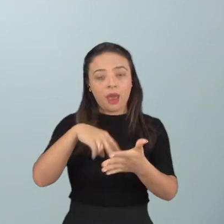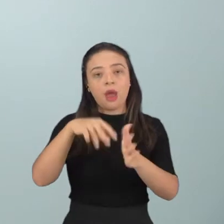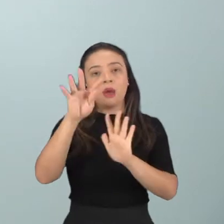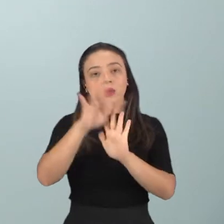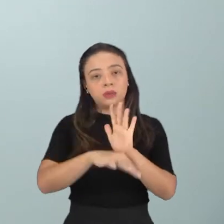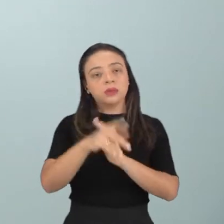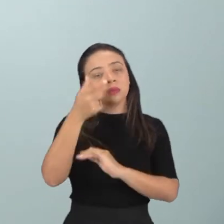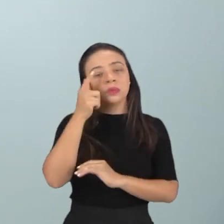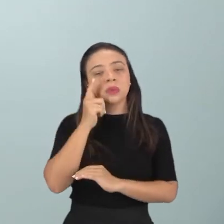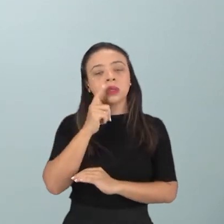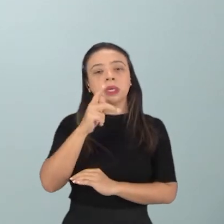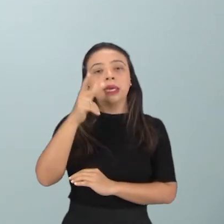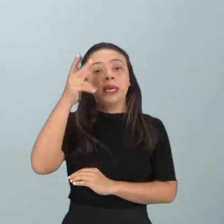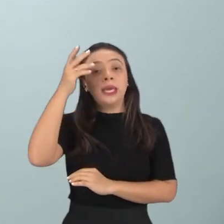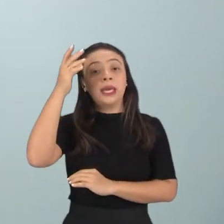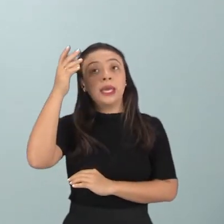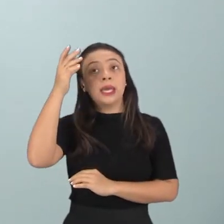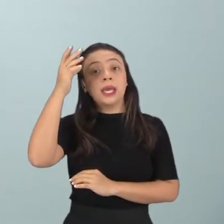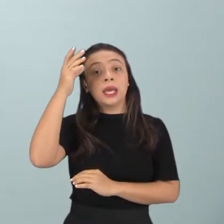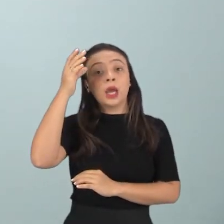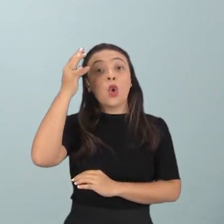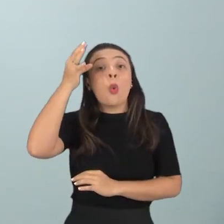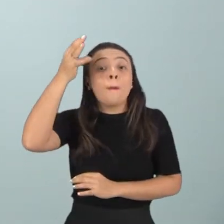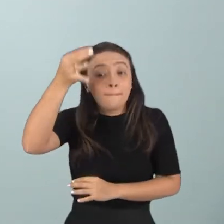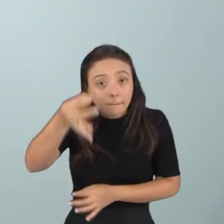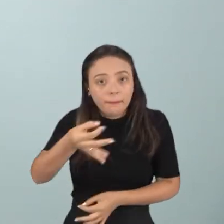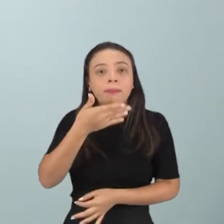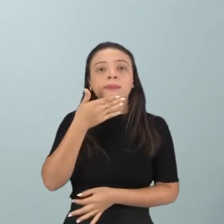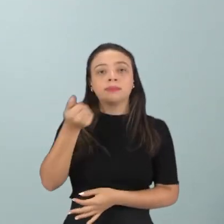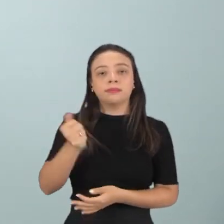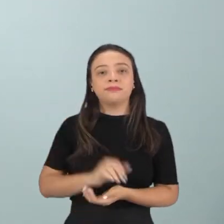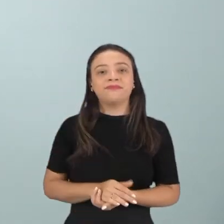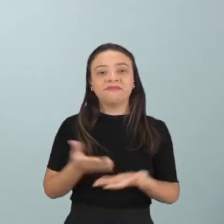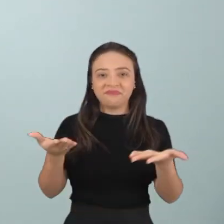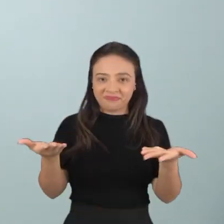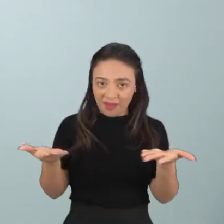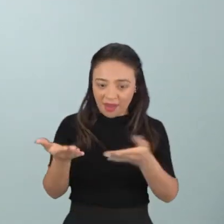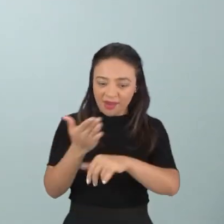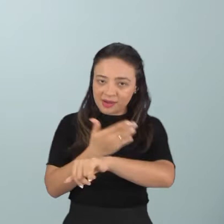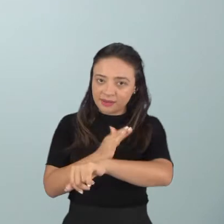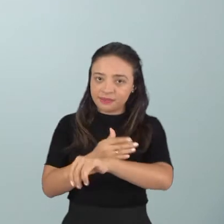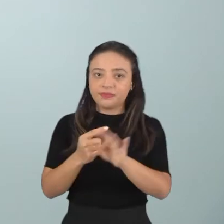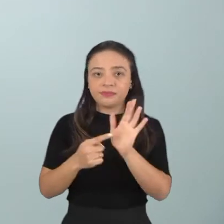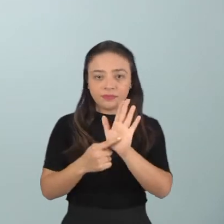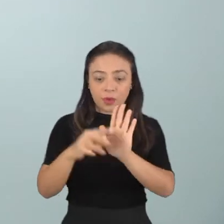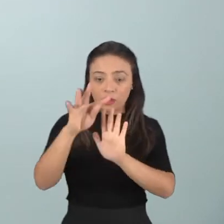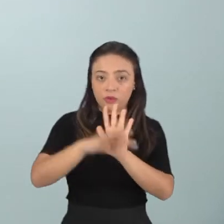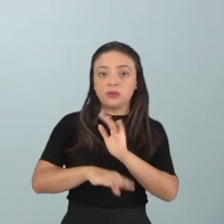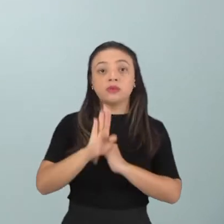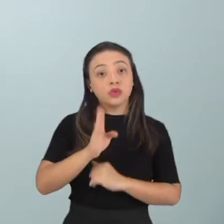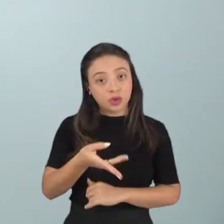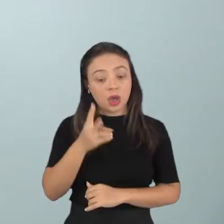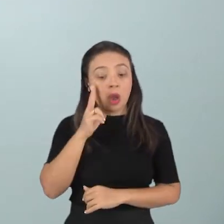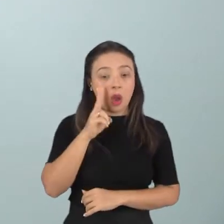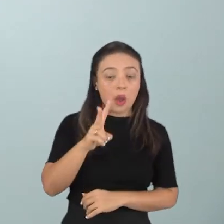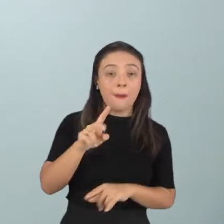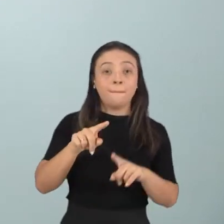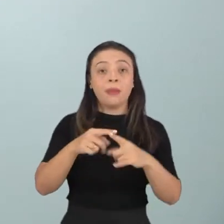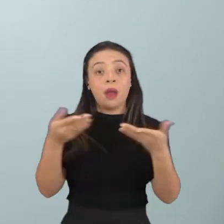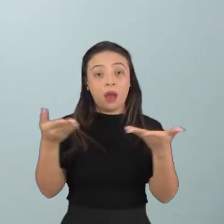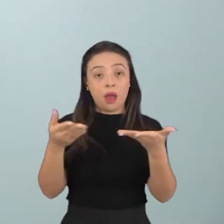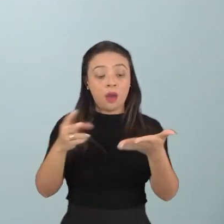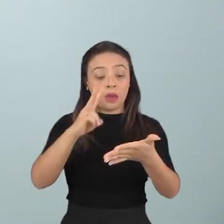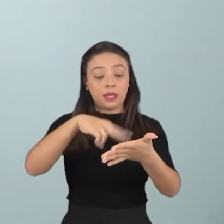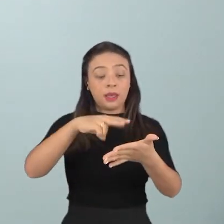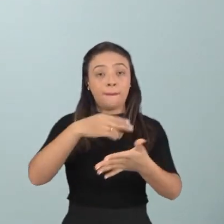a leitura de um texto para compreender melhor certo vamos praticar trouxe para vocês um texto que vocês já viram mas hoje a gente vai avaliar melhor esse